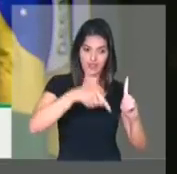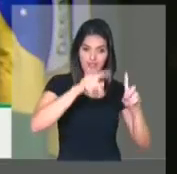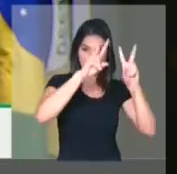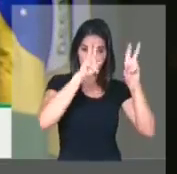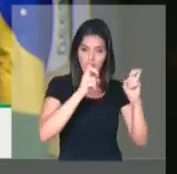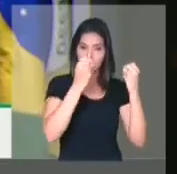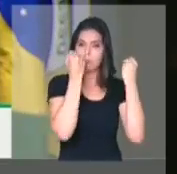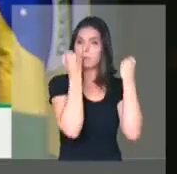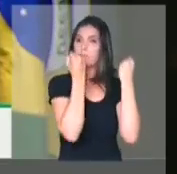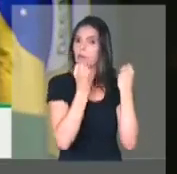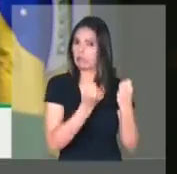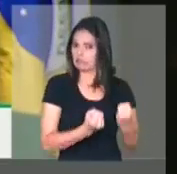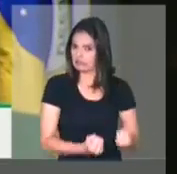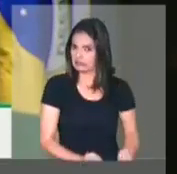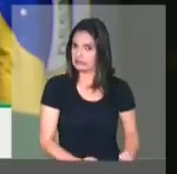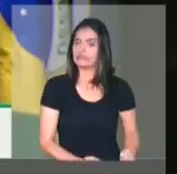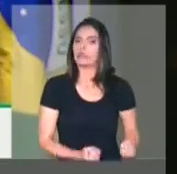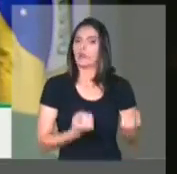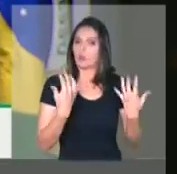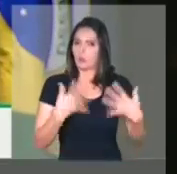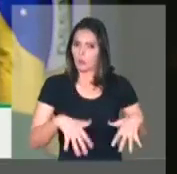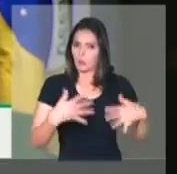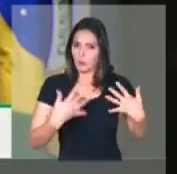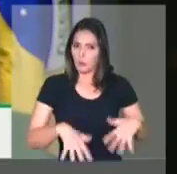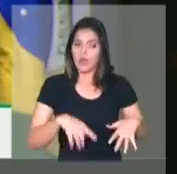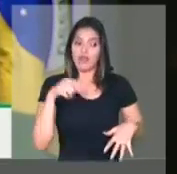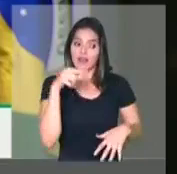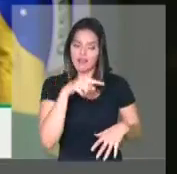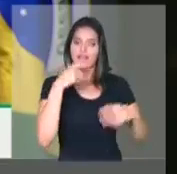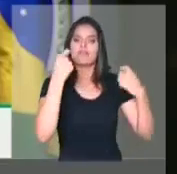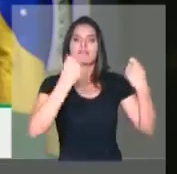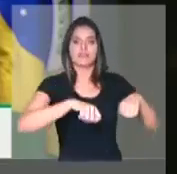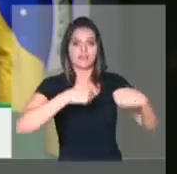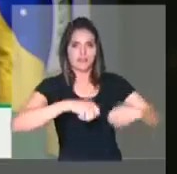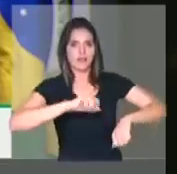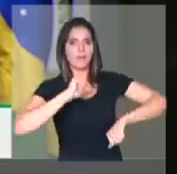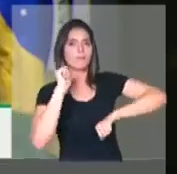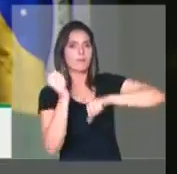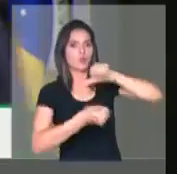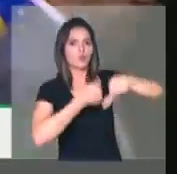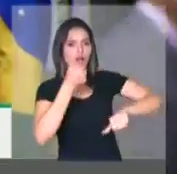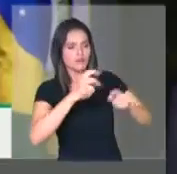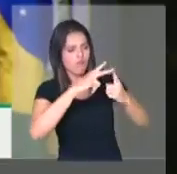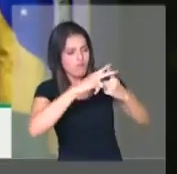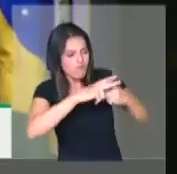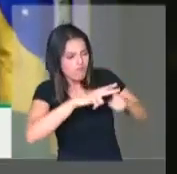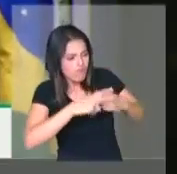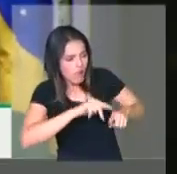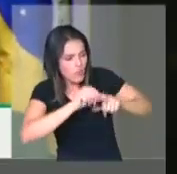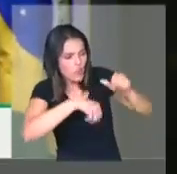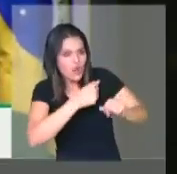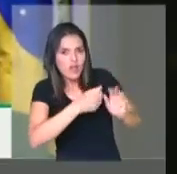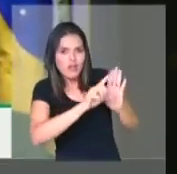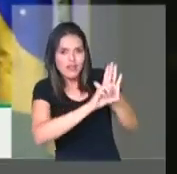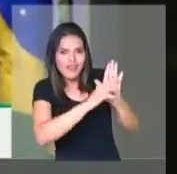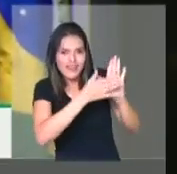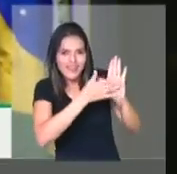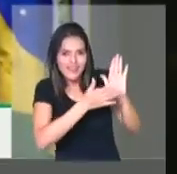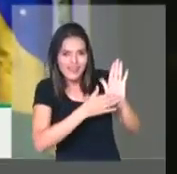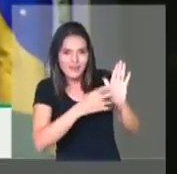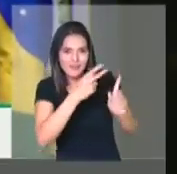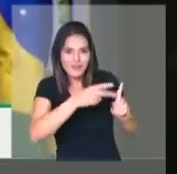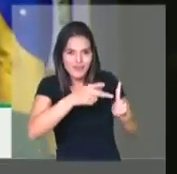mais densas desse ano. Reforma necessária para frear o crescimento da